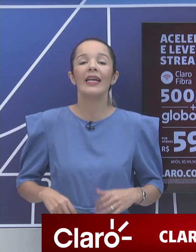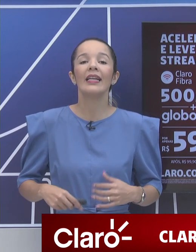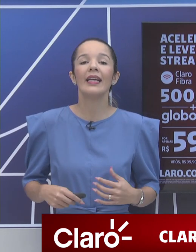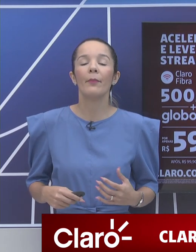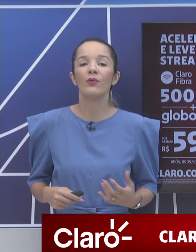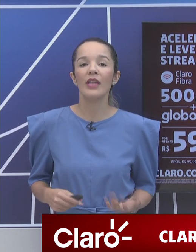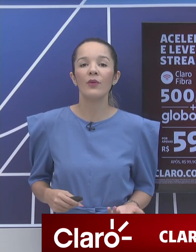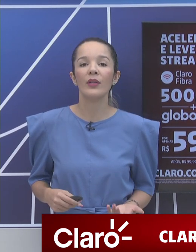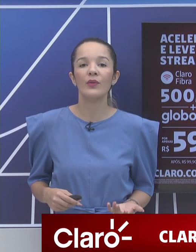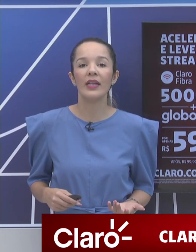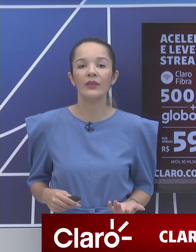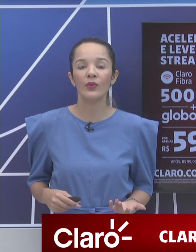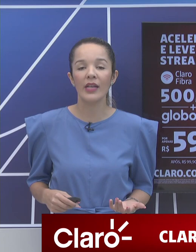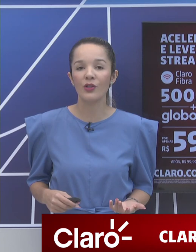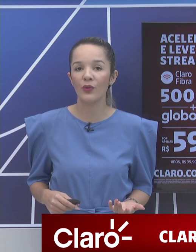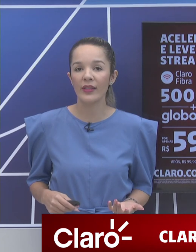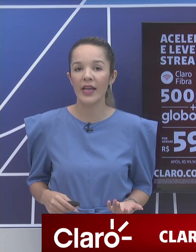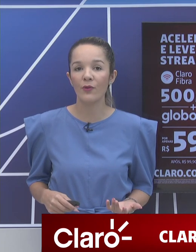telefone e ligar para o